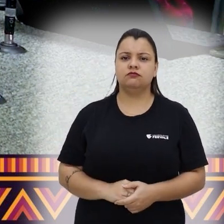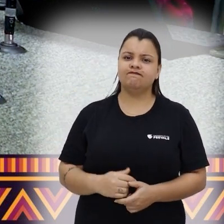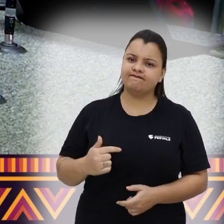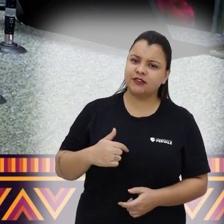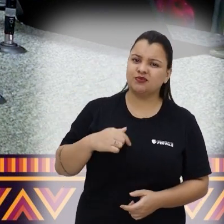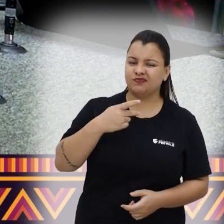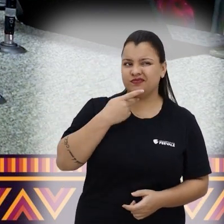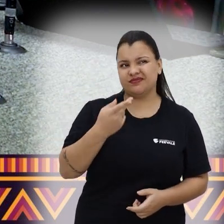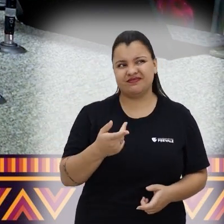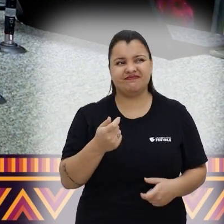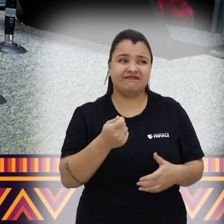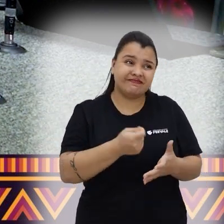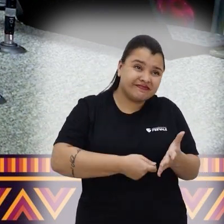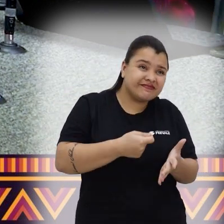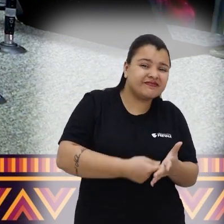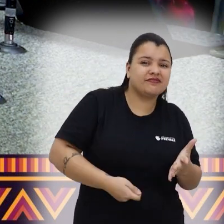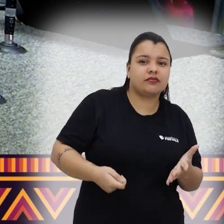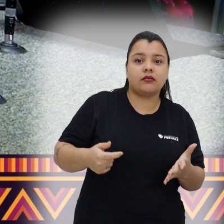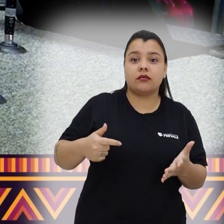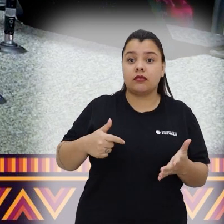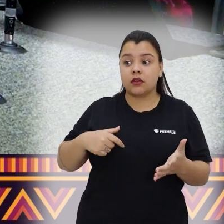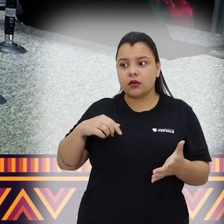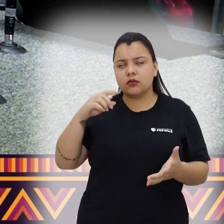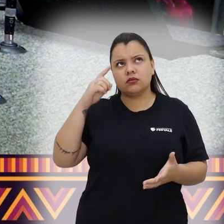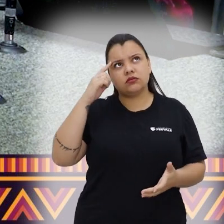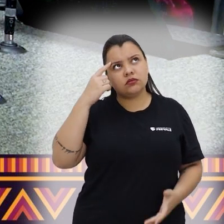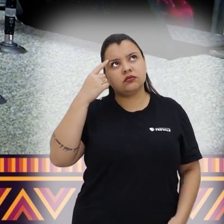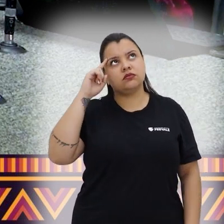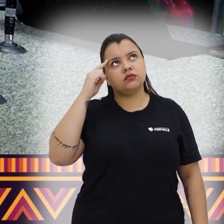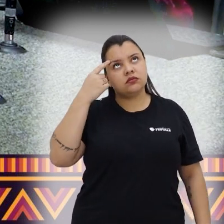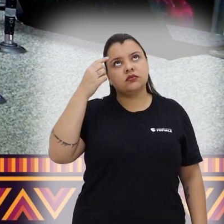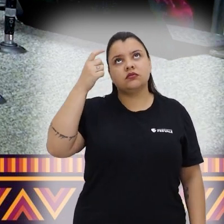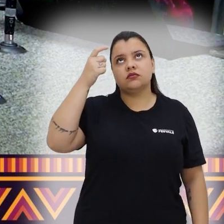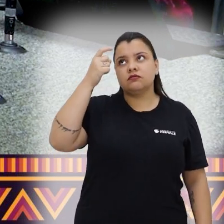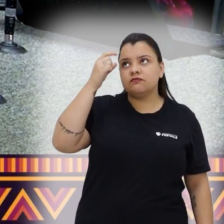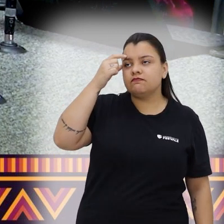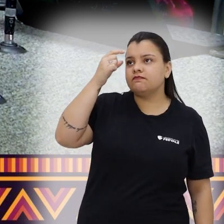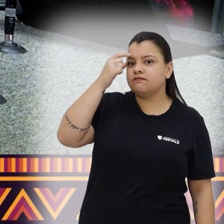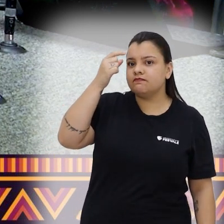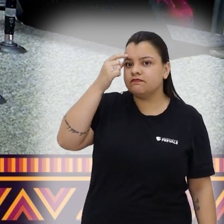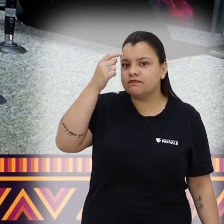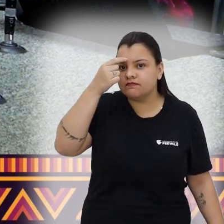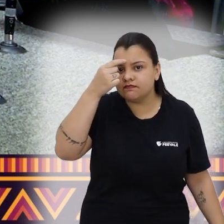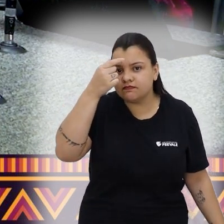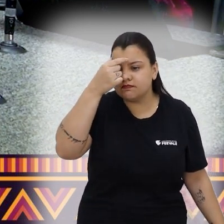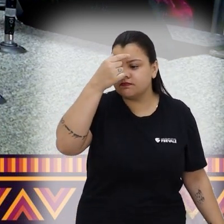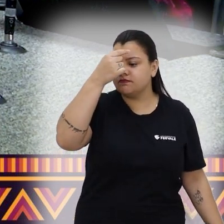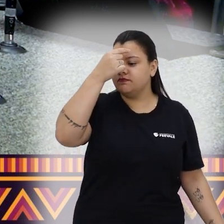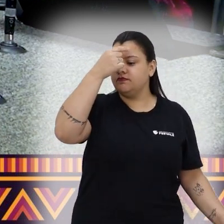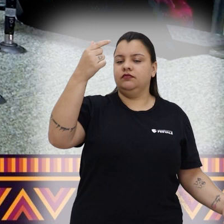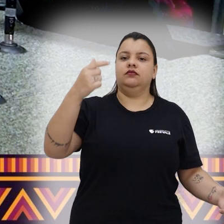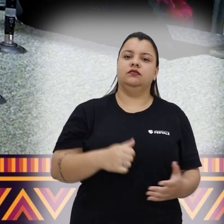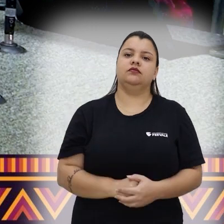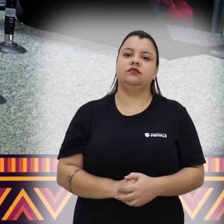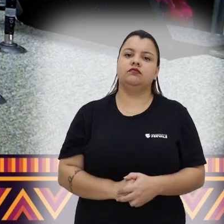Devo muito. E hoje eu sou consciente, assim como eu digo, tu deve, a Thaís deve, a Ana Cláudia deve, a gente